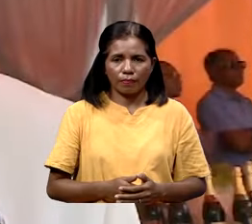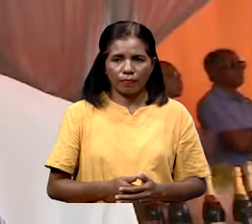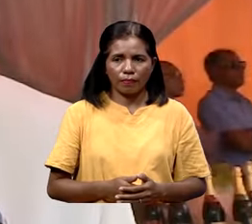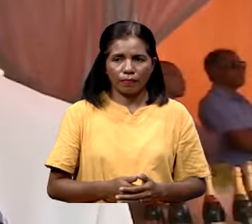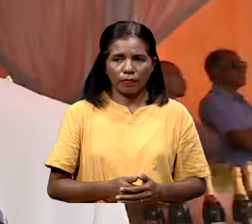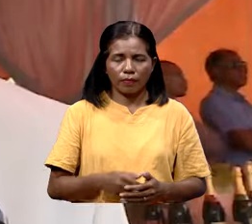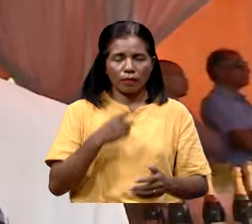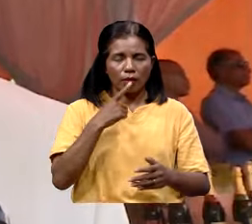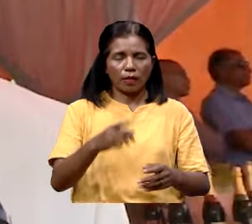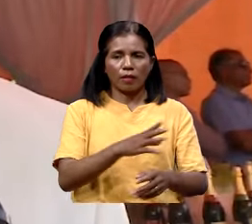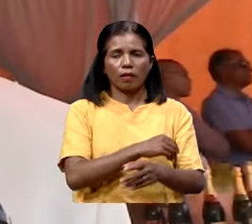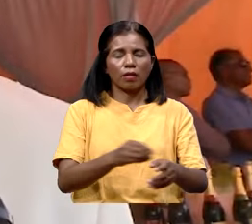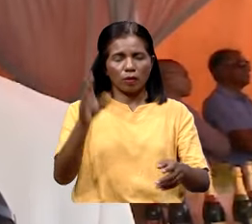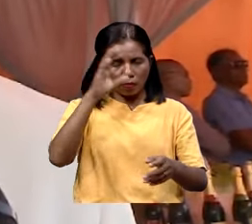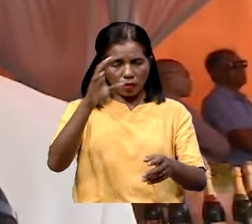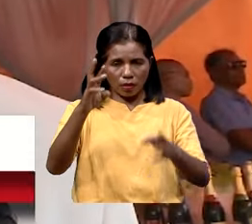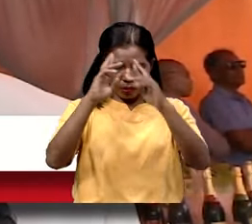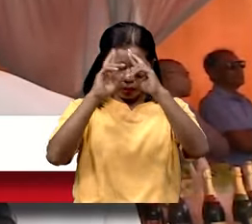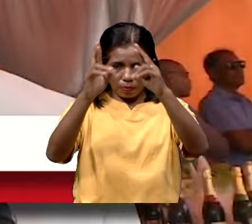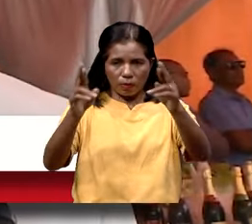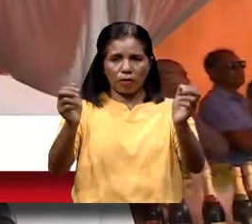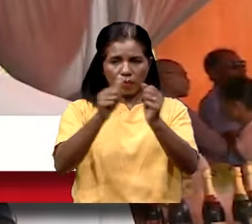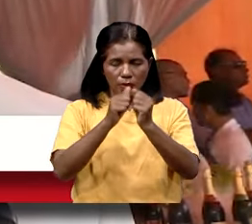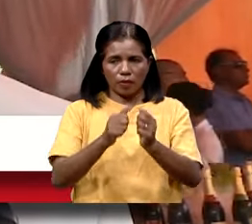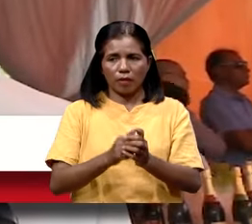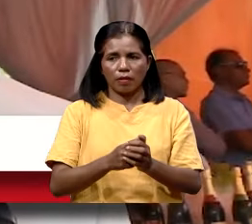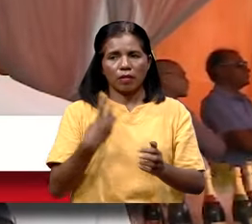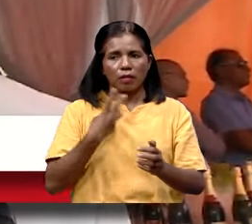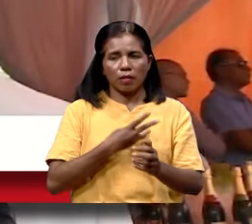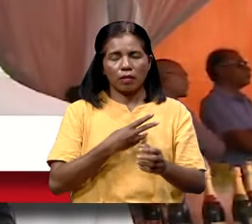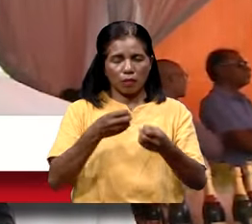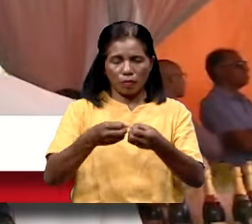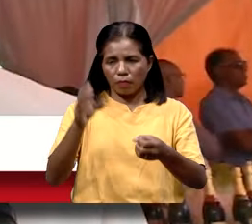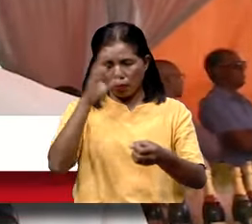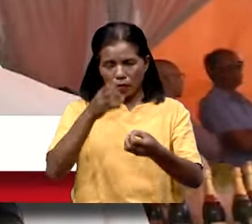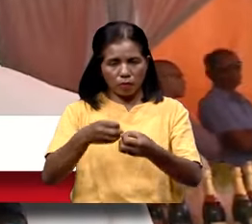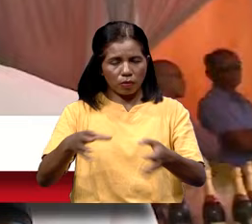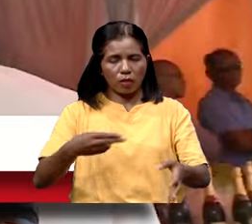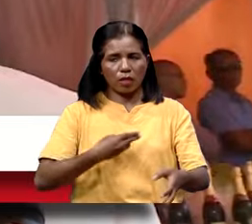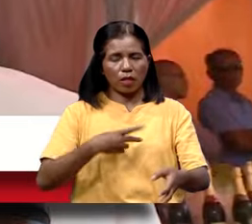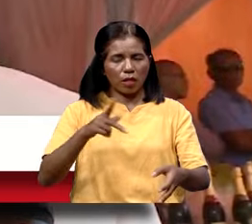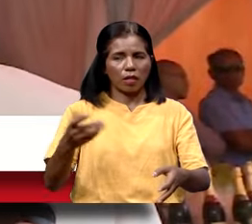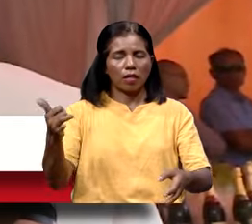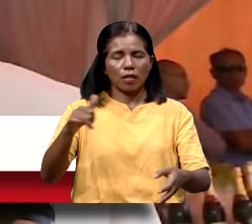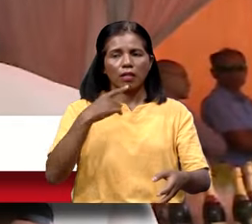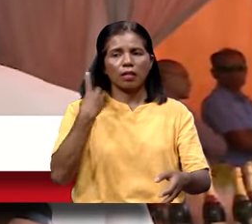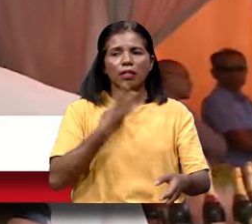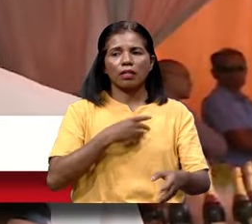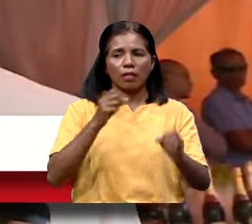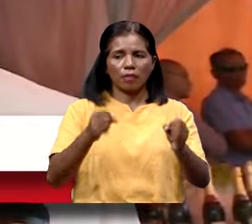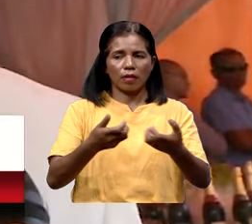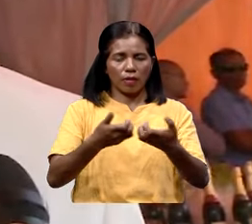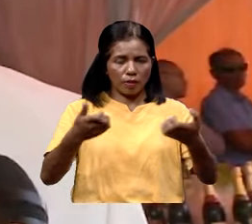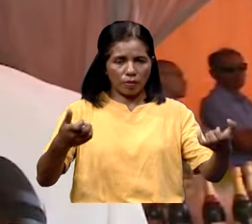hadomi malo, buka tu respeito malo. Ito buka tu kusikona itane halok Sira ne vema ke ito beledehan